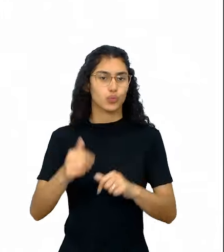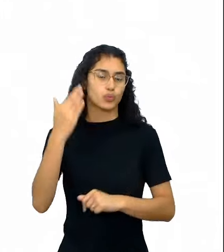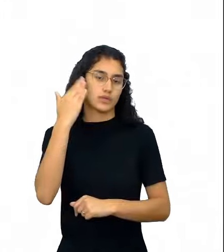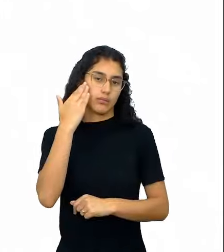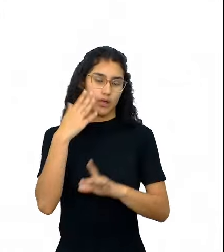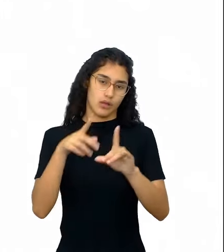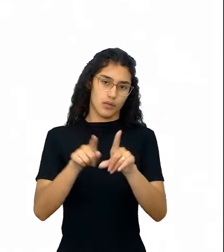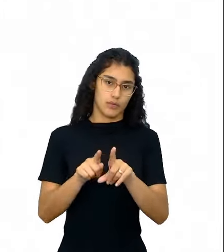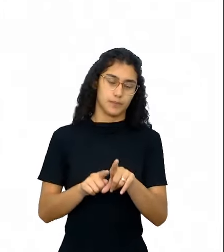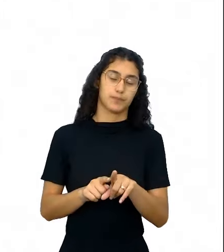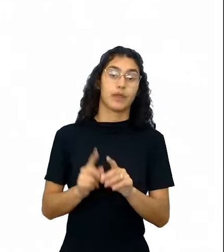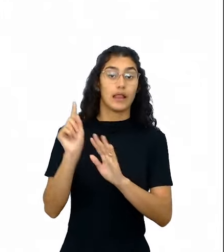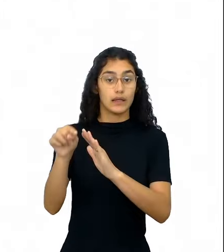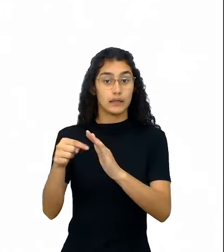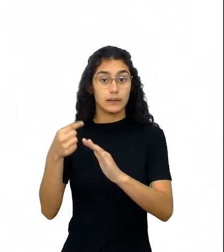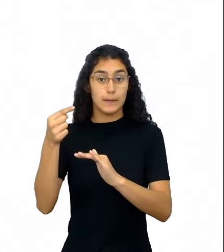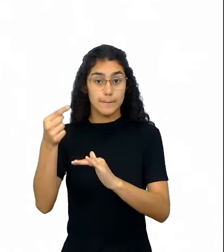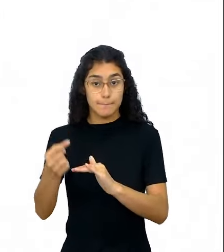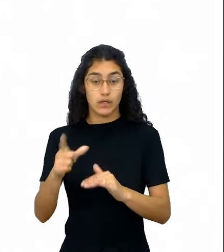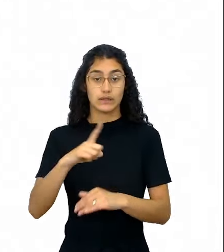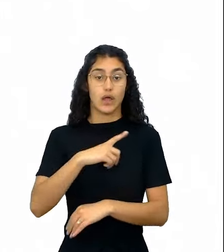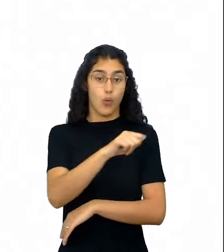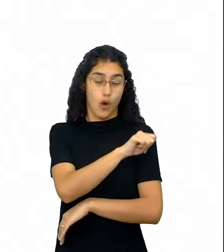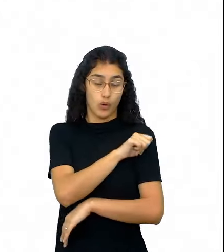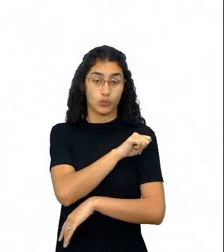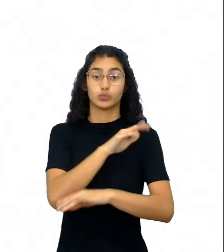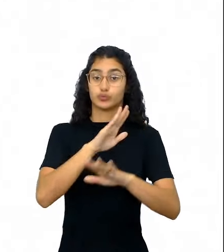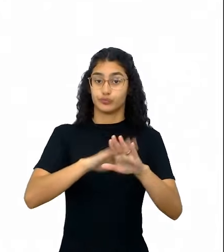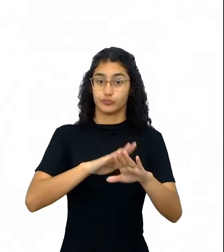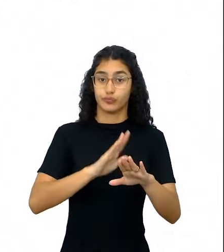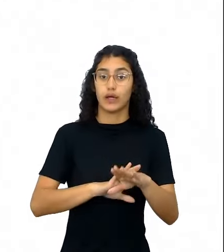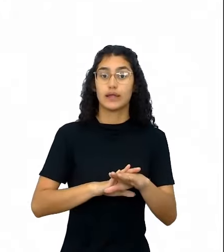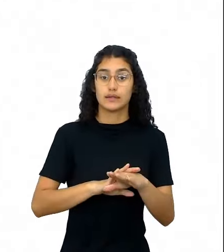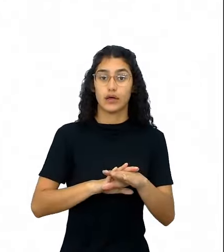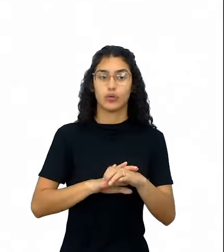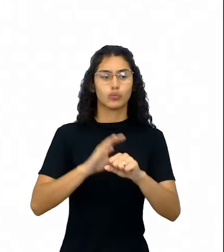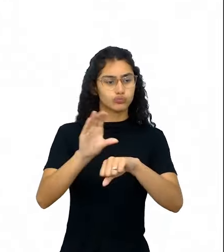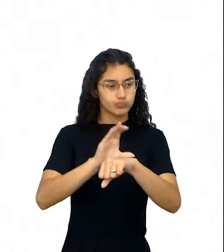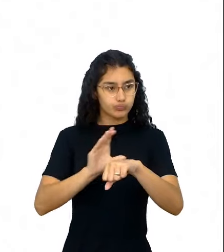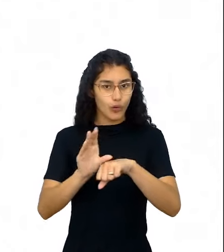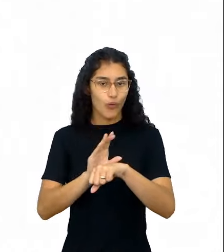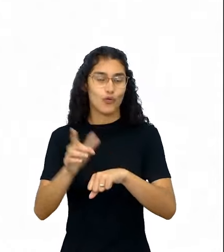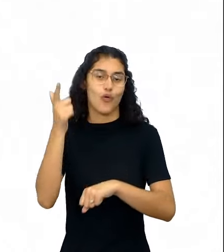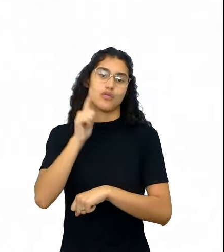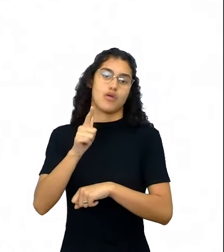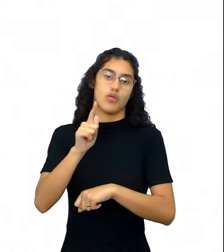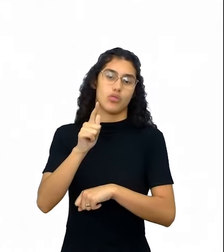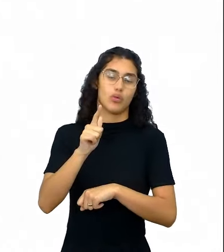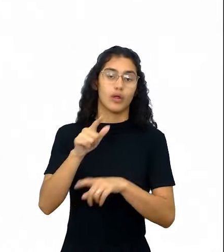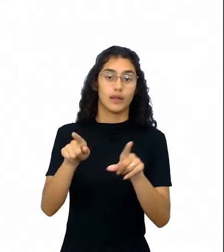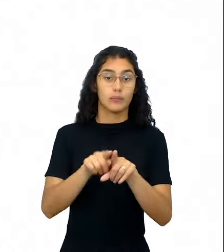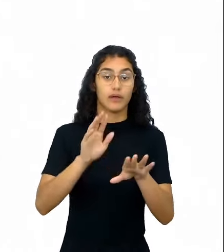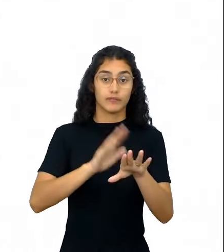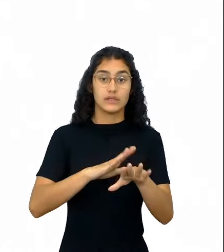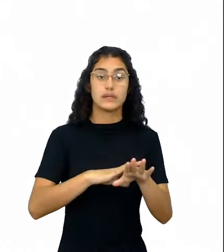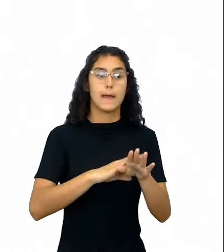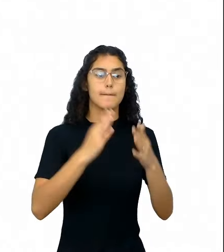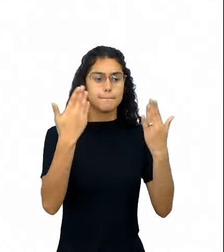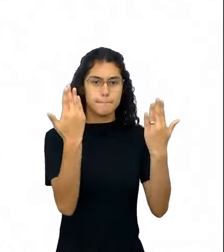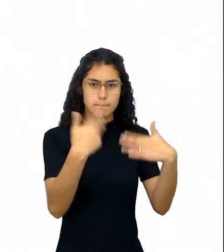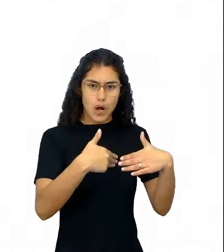anos depois, estarem esses alunos fazendo os seus concursos e se dando bem em provas de interpretação de